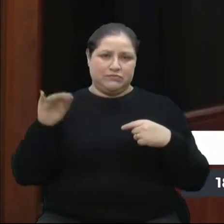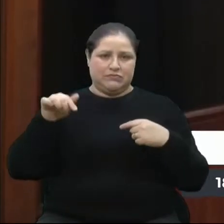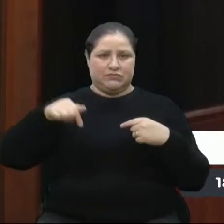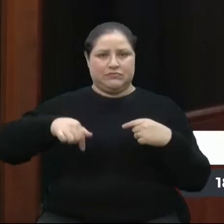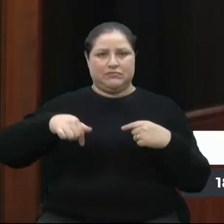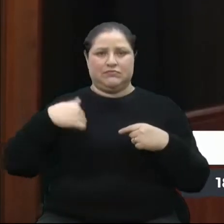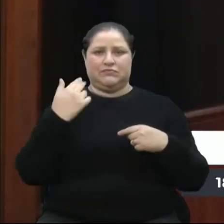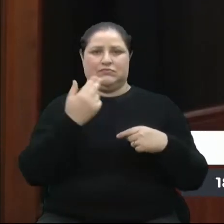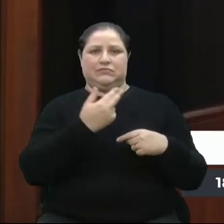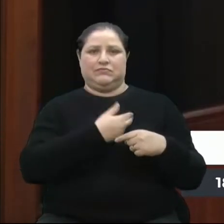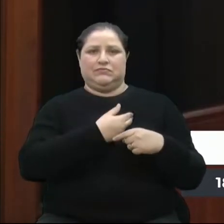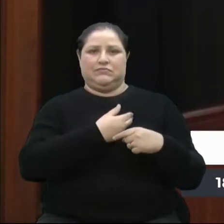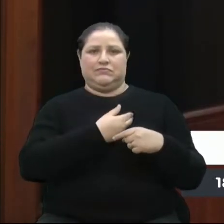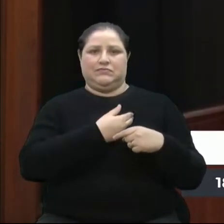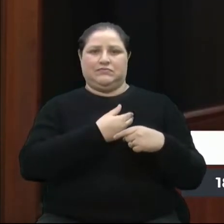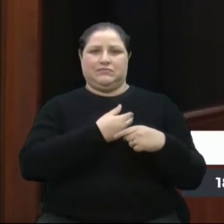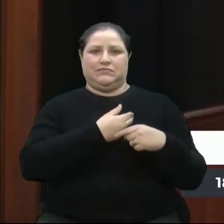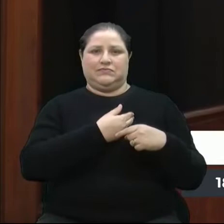aos nossos